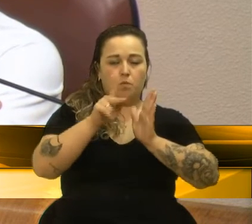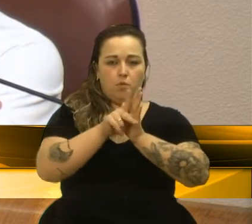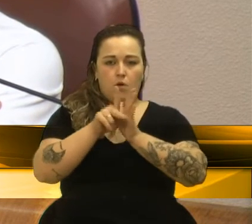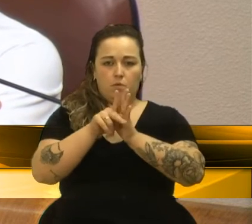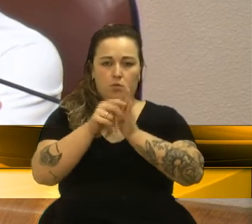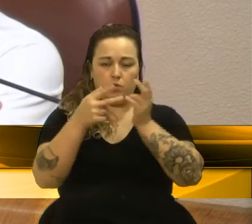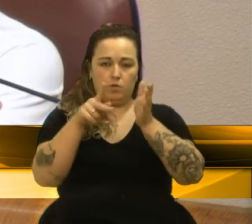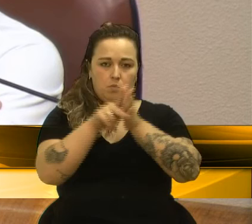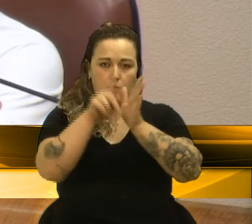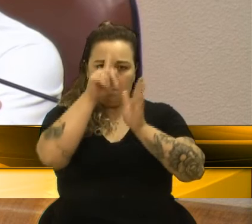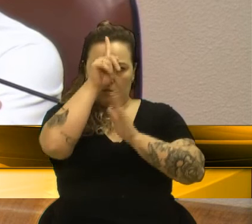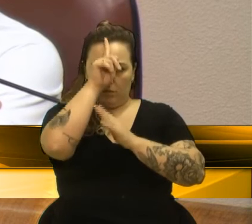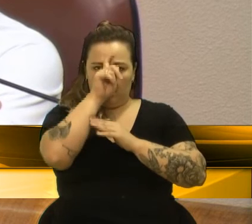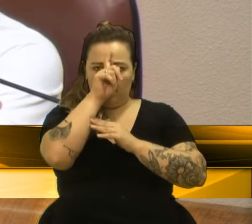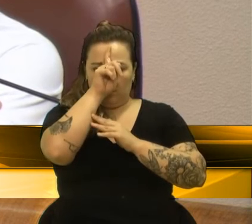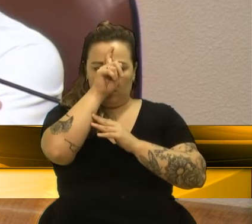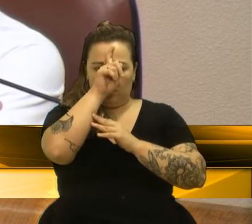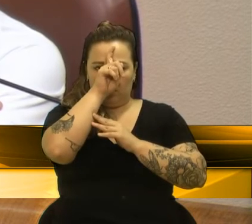subvencioná-los,